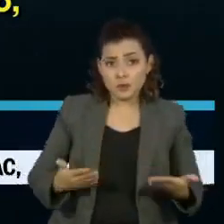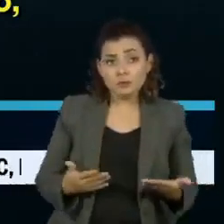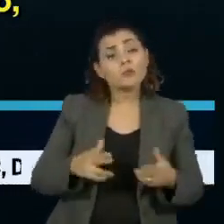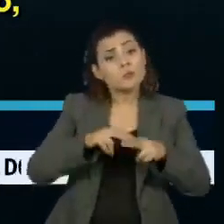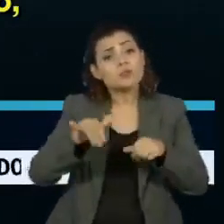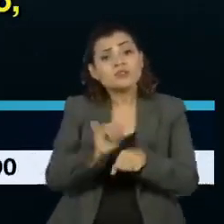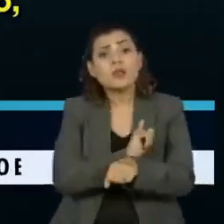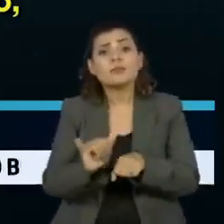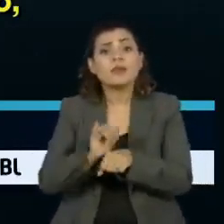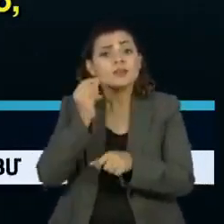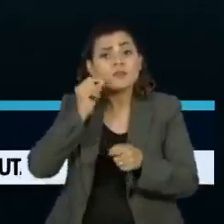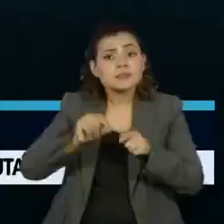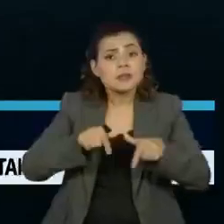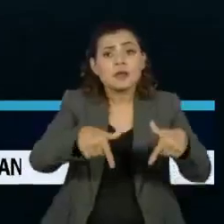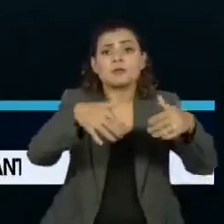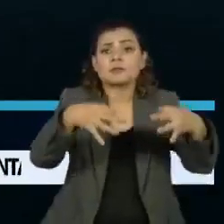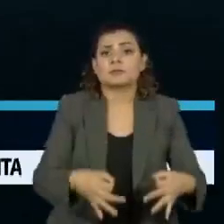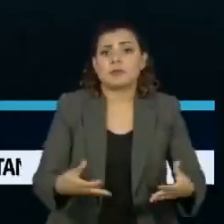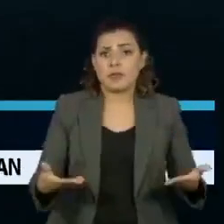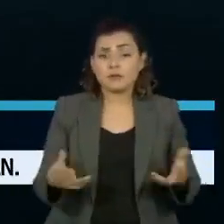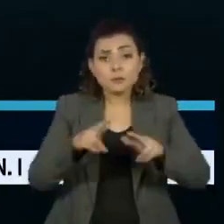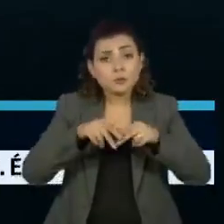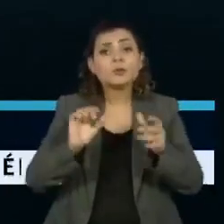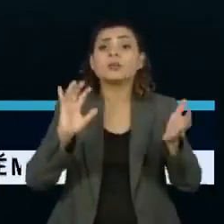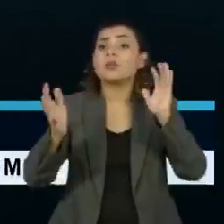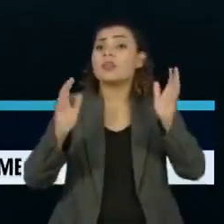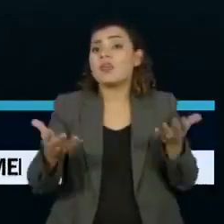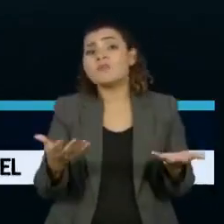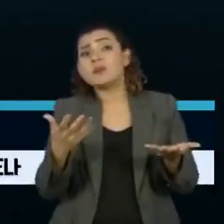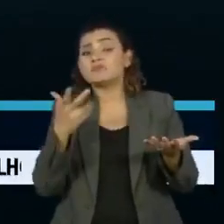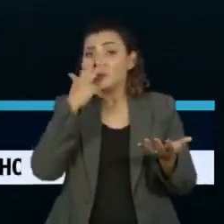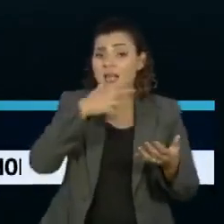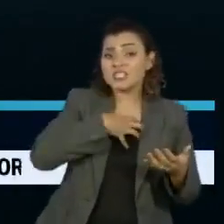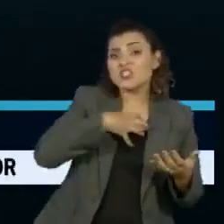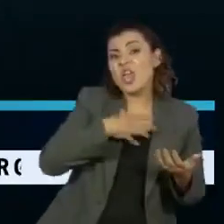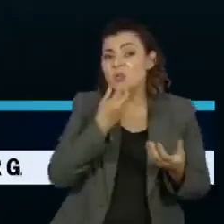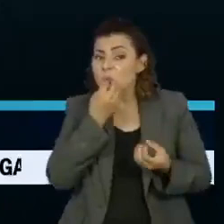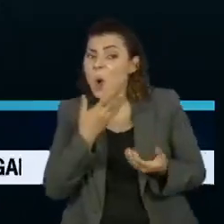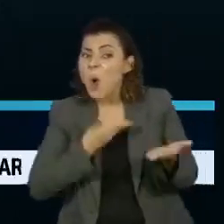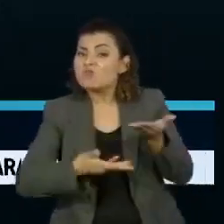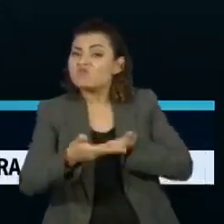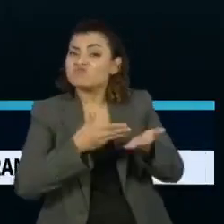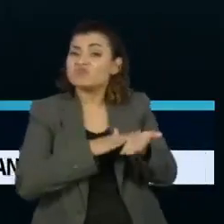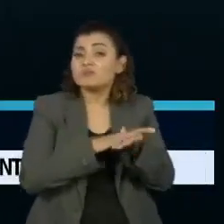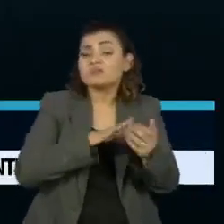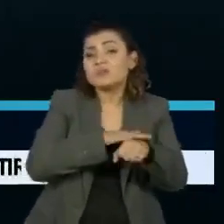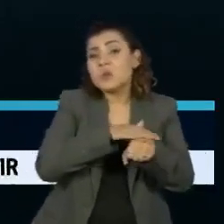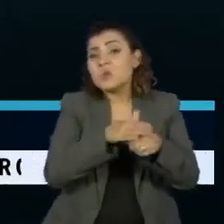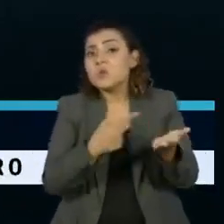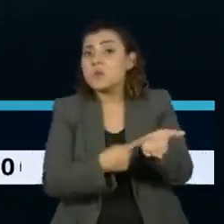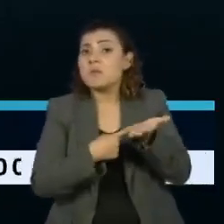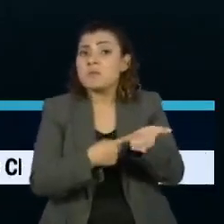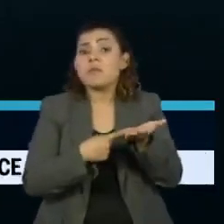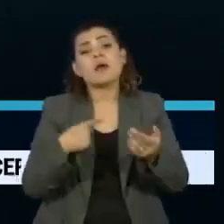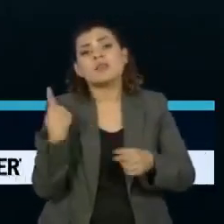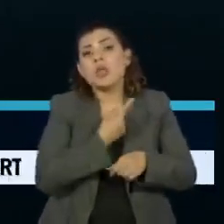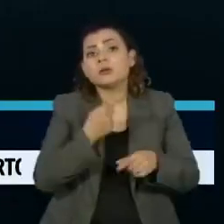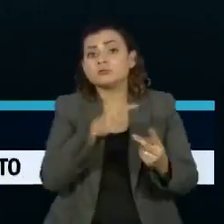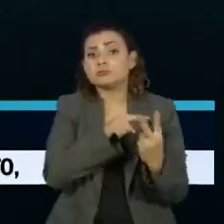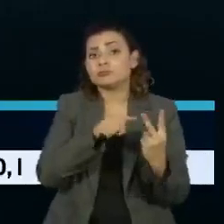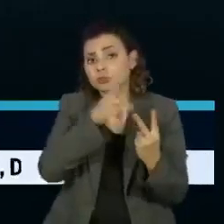buscando fazer a coisa certa. Mas se tiver um clima no parlamento, pelo que tudo indica, as duas